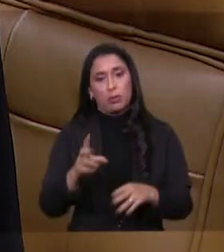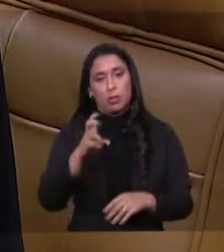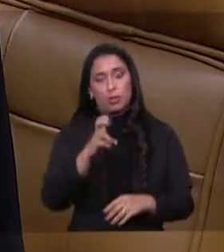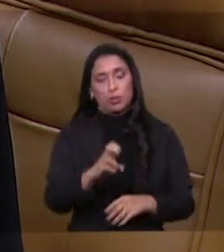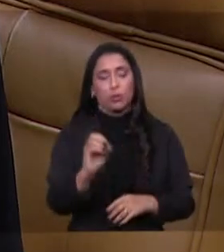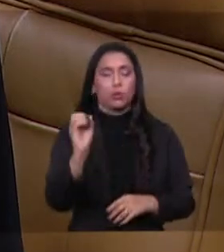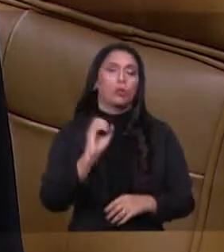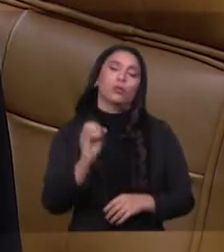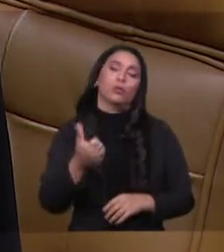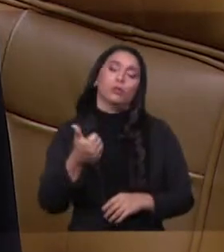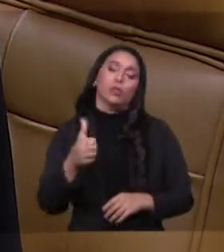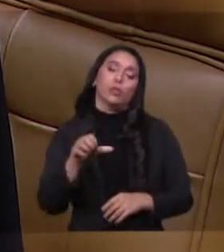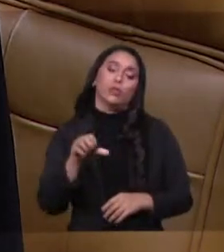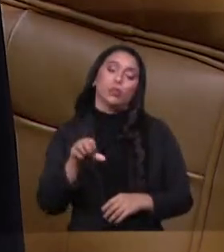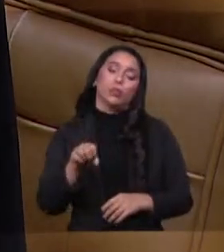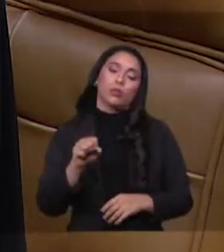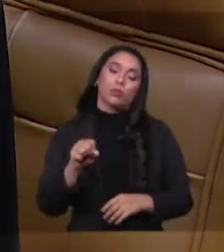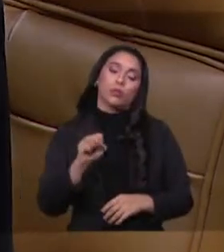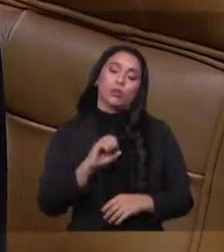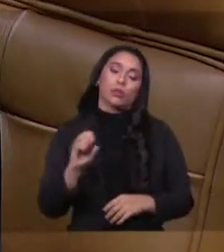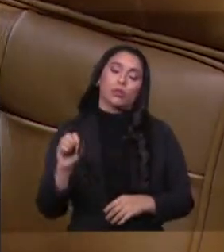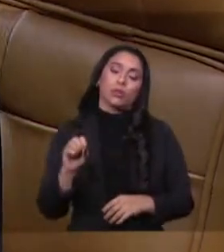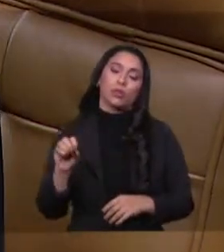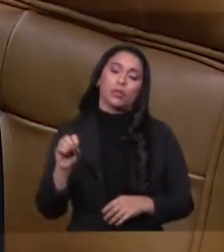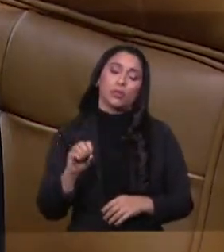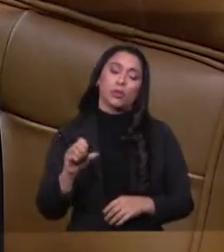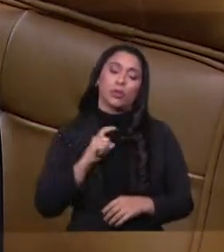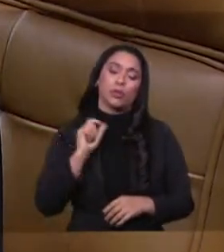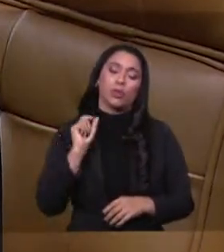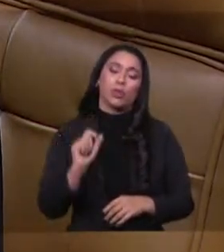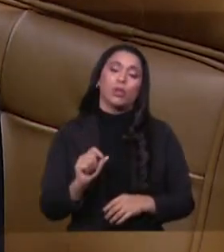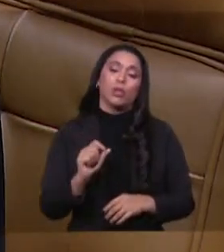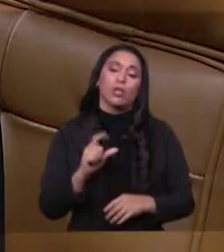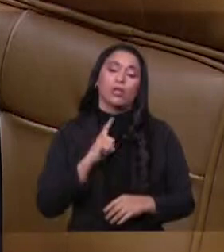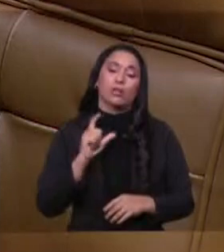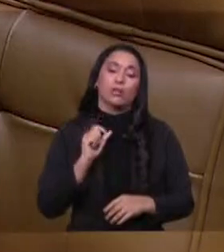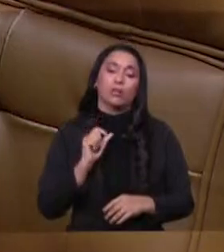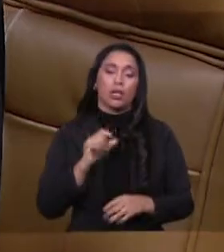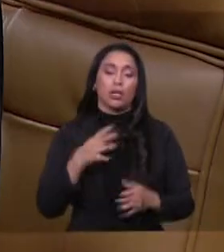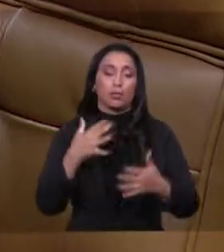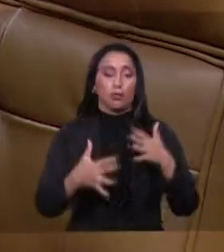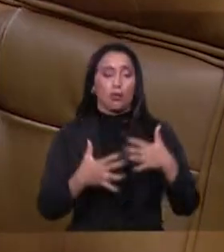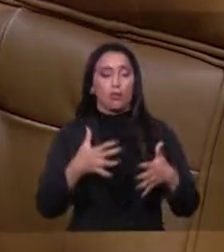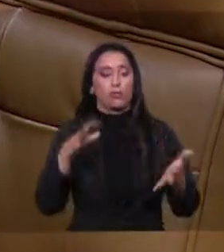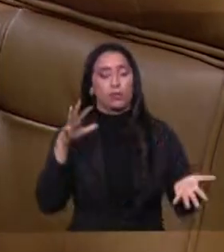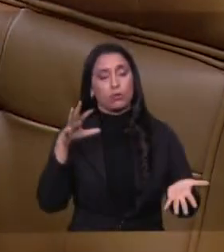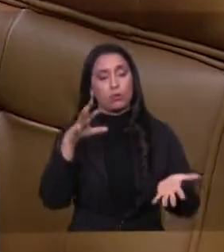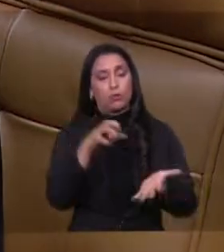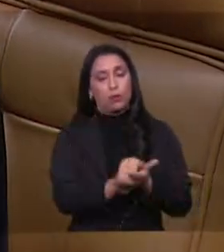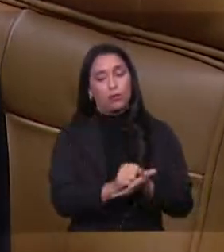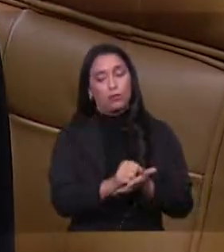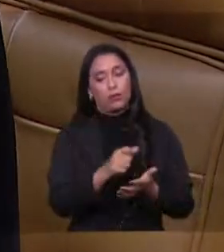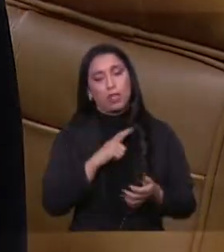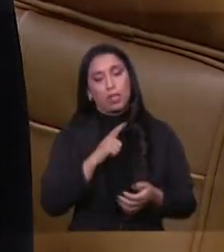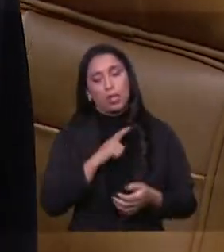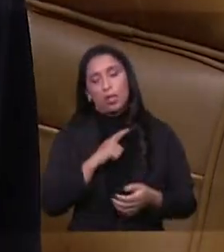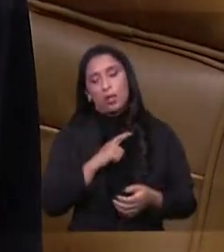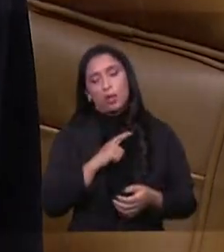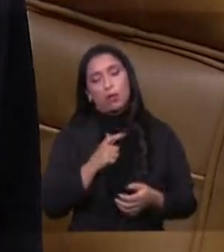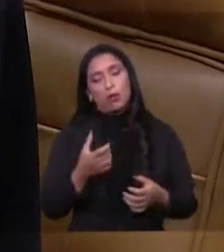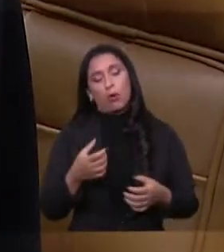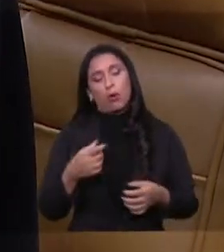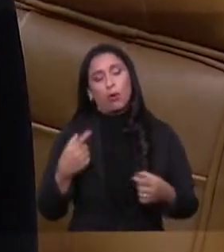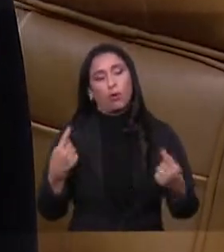5 de outubro de 1988 ou da configuração do renitente esbulho, como conflito físico ou